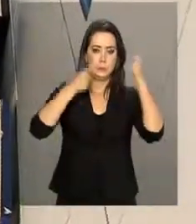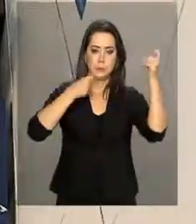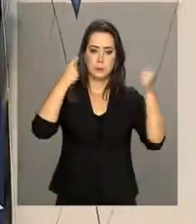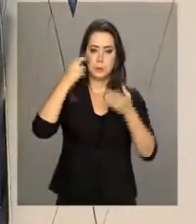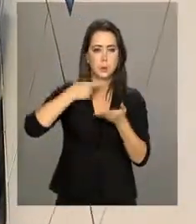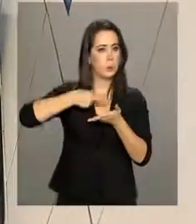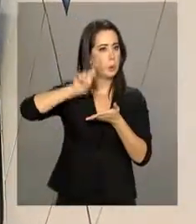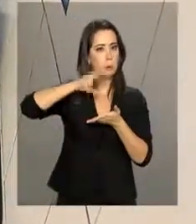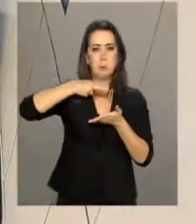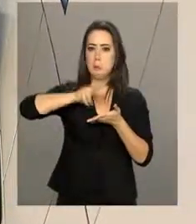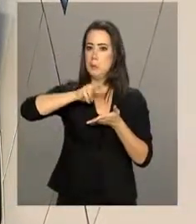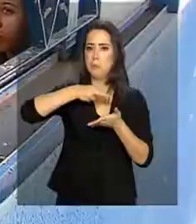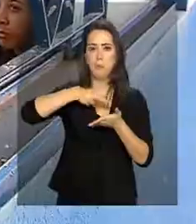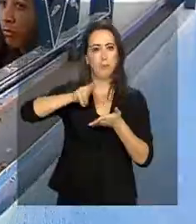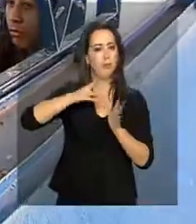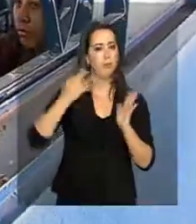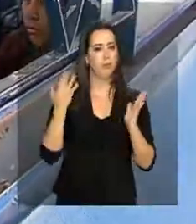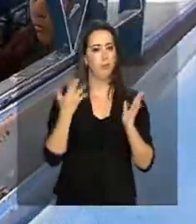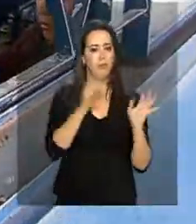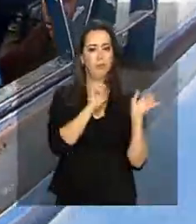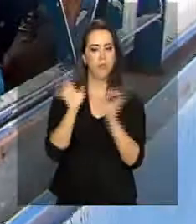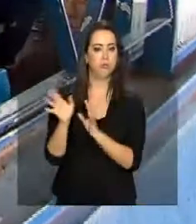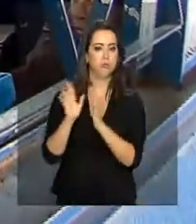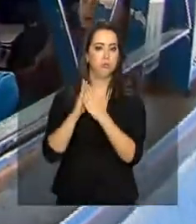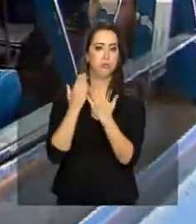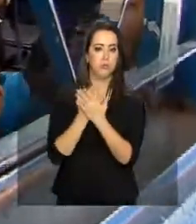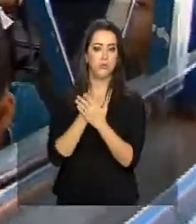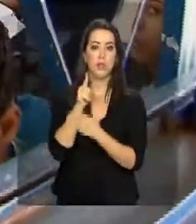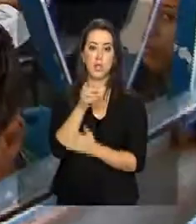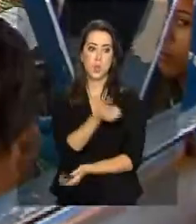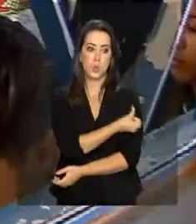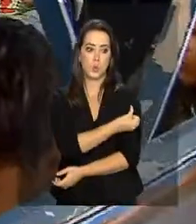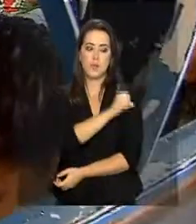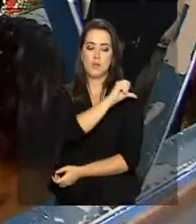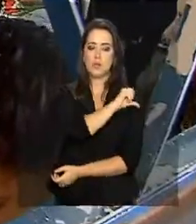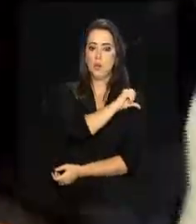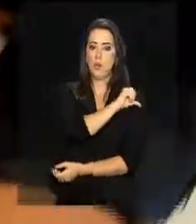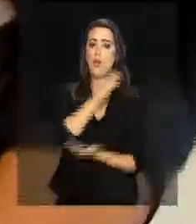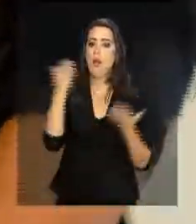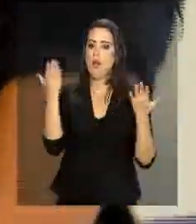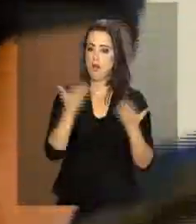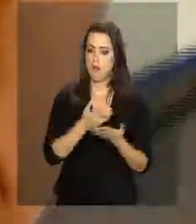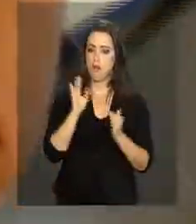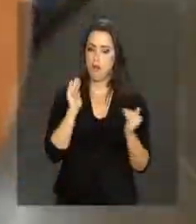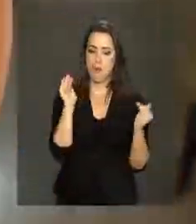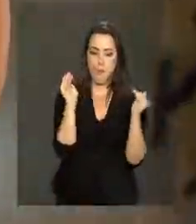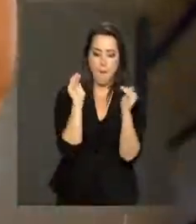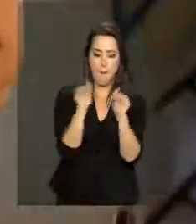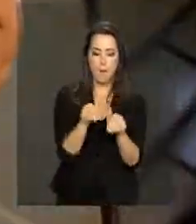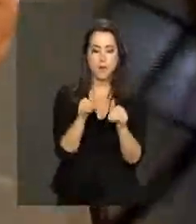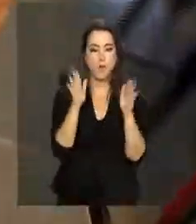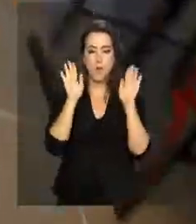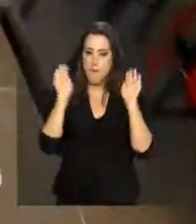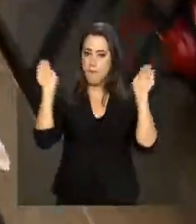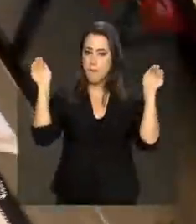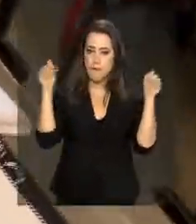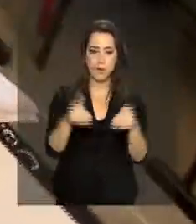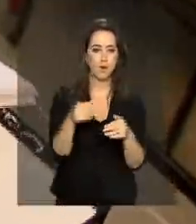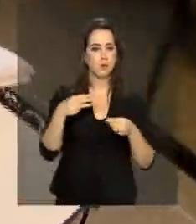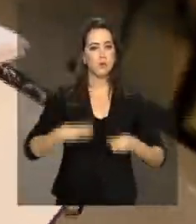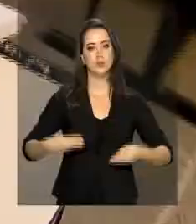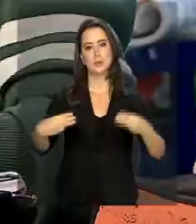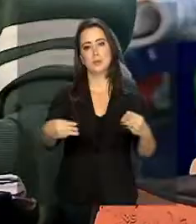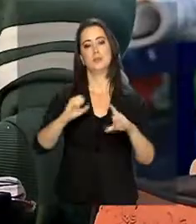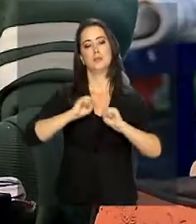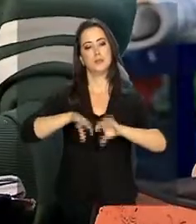repetência e abandono da escola os alunos do 6º ao 9º ano do ensino fundamental são o foco do novo programa lançado pelo ministério da